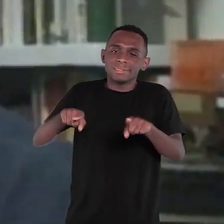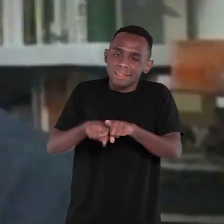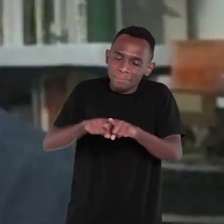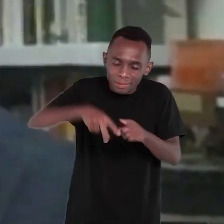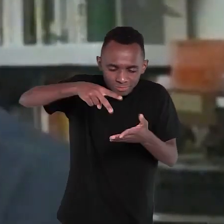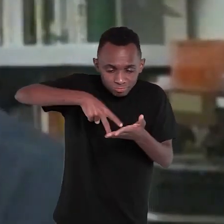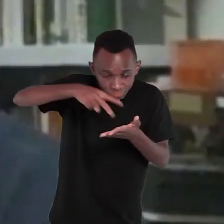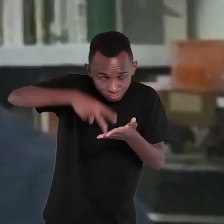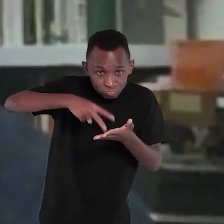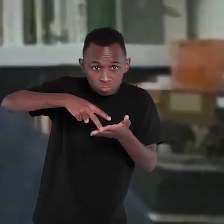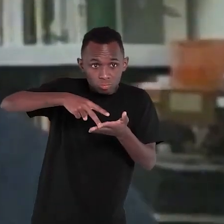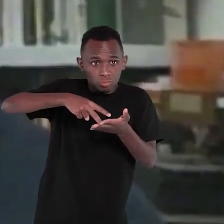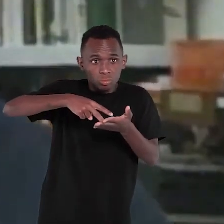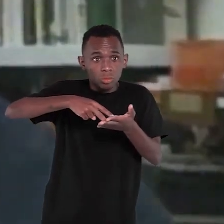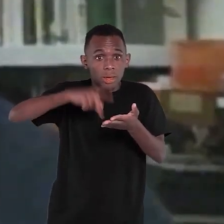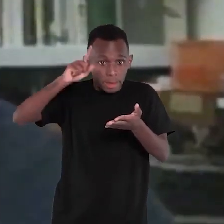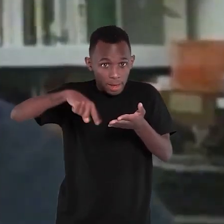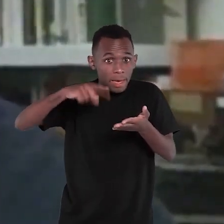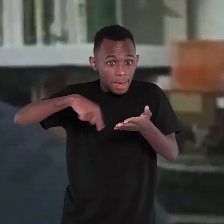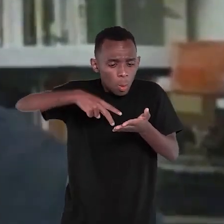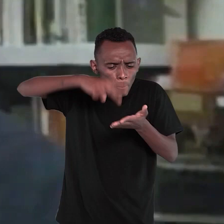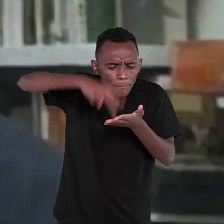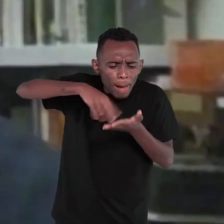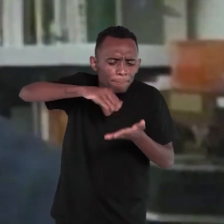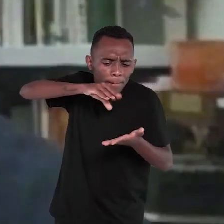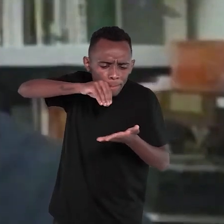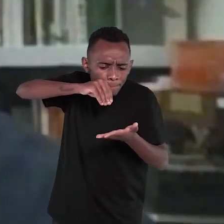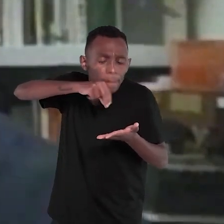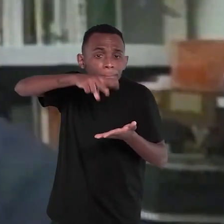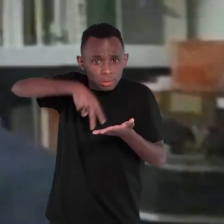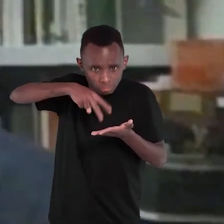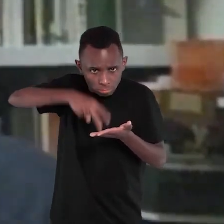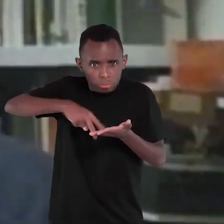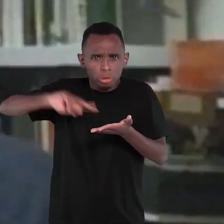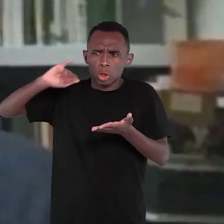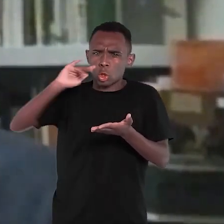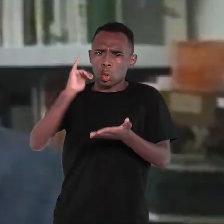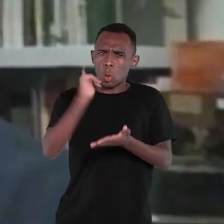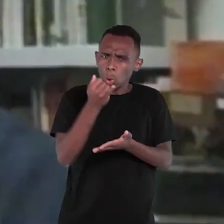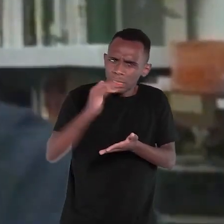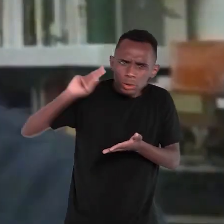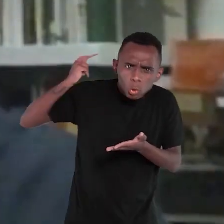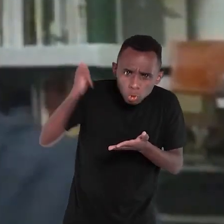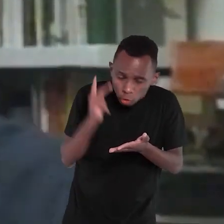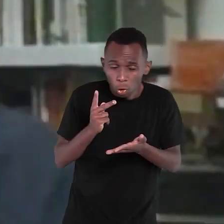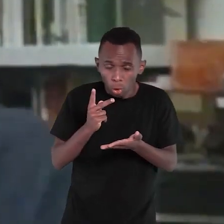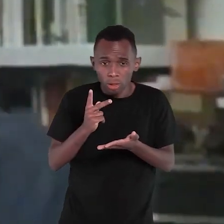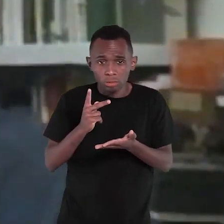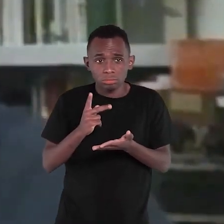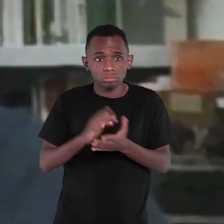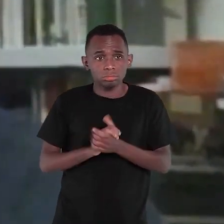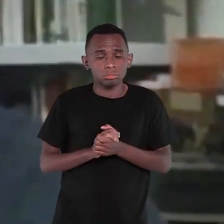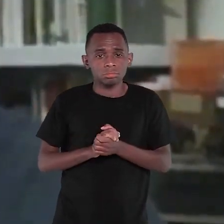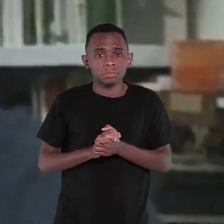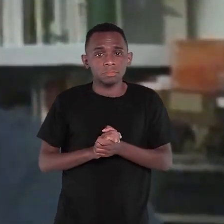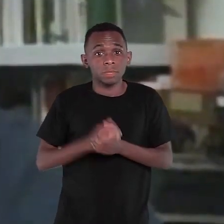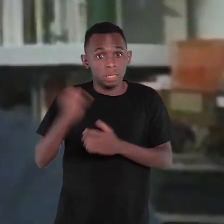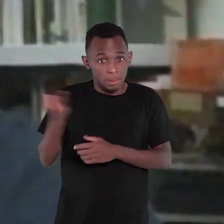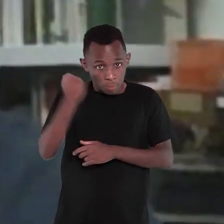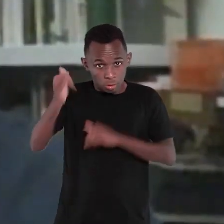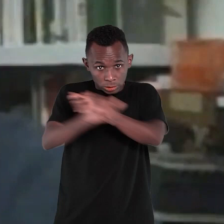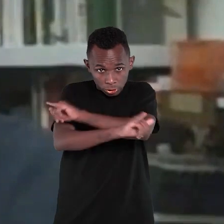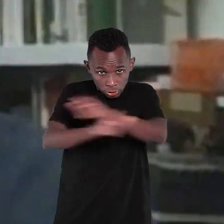na leitura. Quando eu falo de leitura, eu estou falando do oral também, na audição, né, de histórias e tal, né?